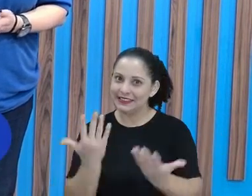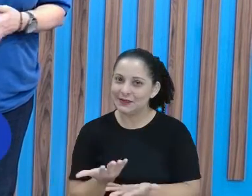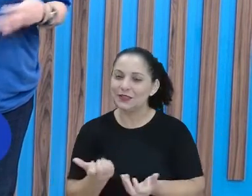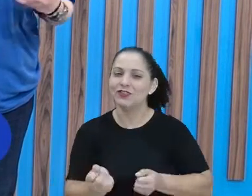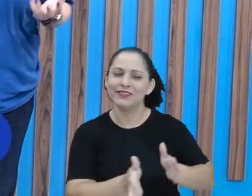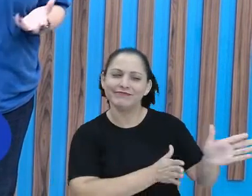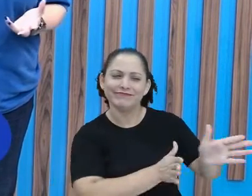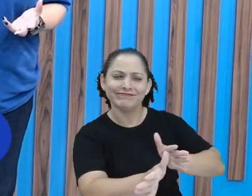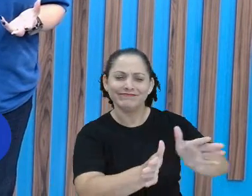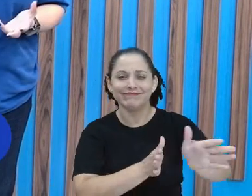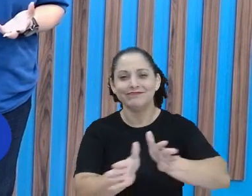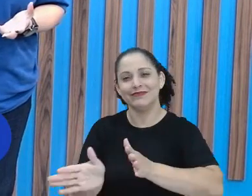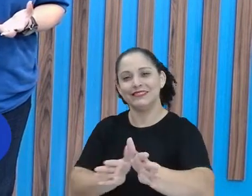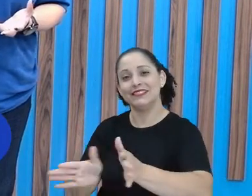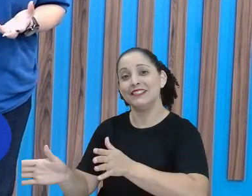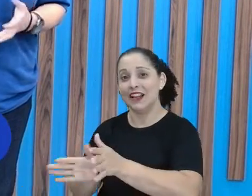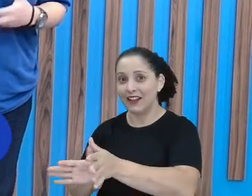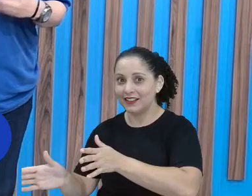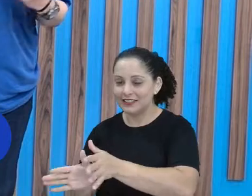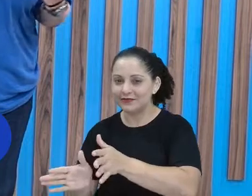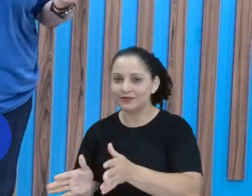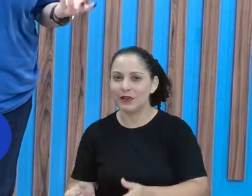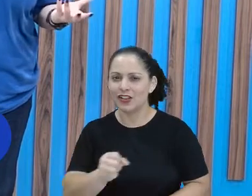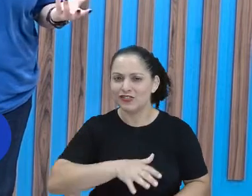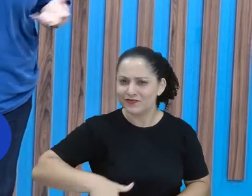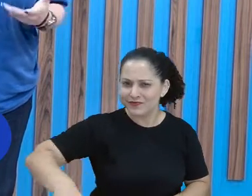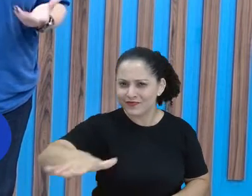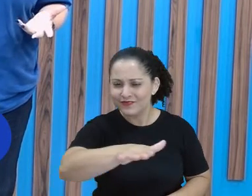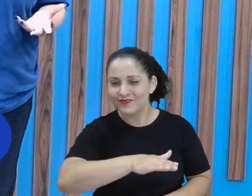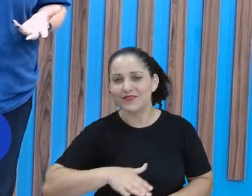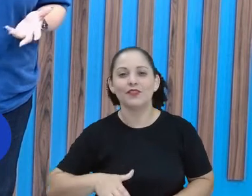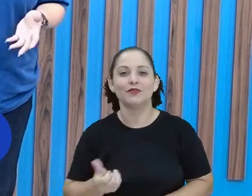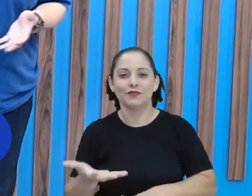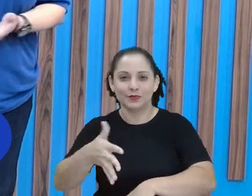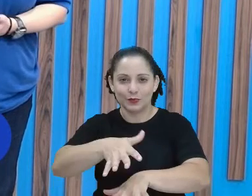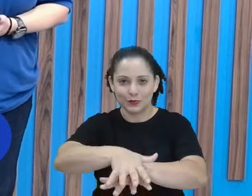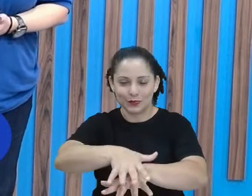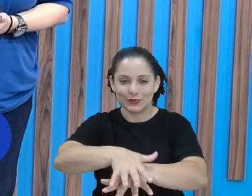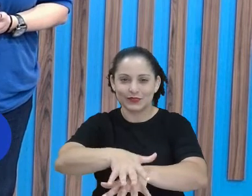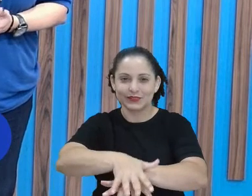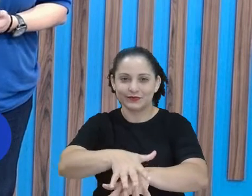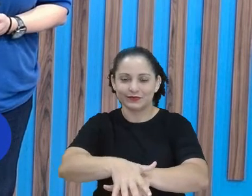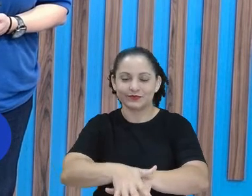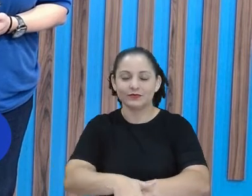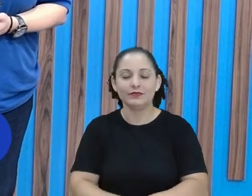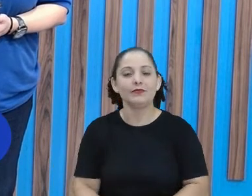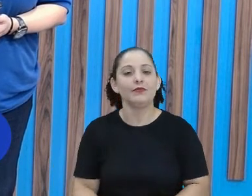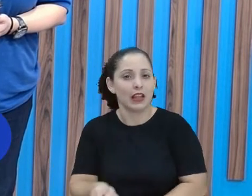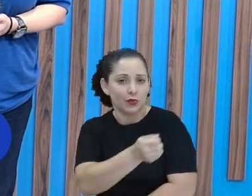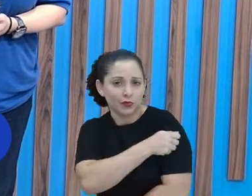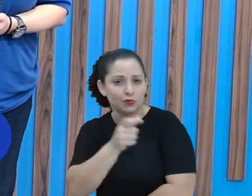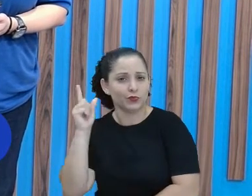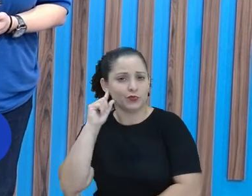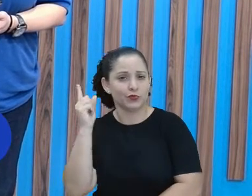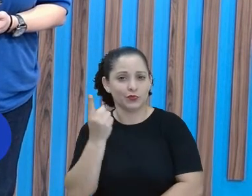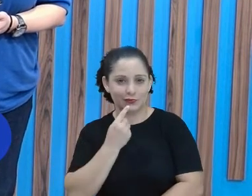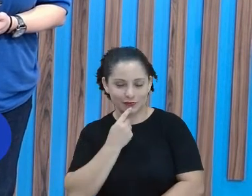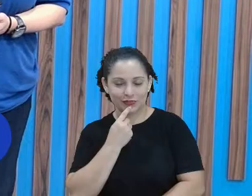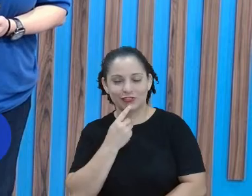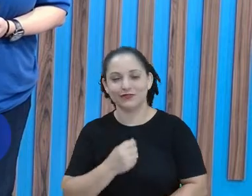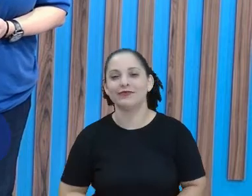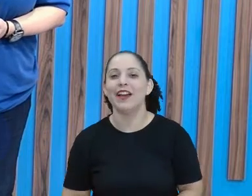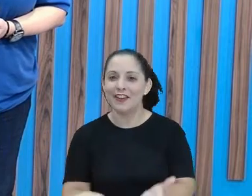fazendo essa acessibilidade aqui, né, para todos e todas que são surdos, tá certo?